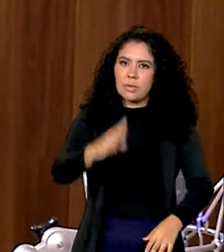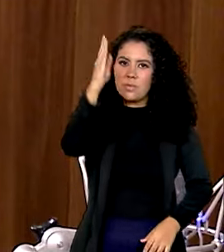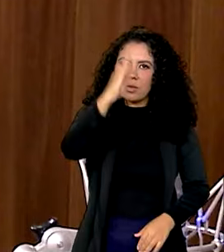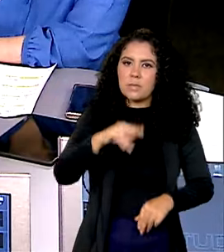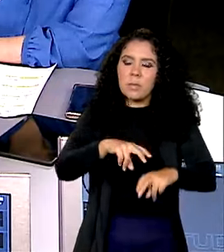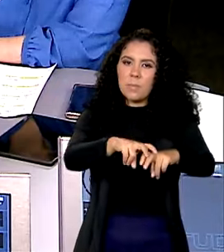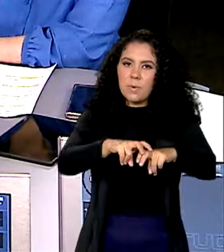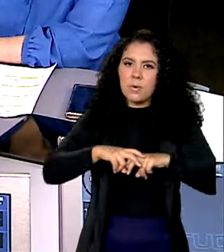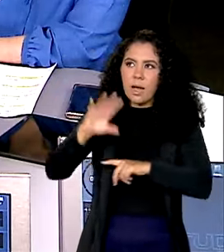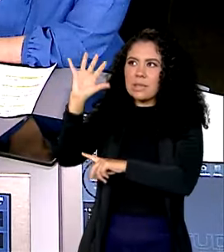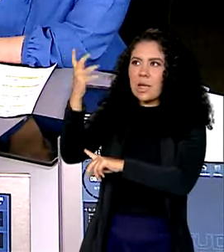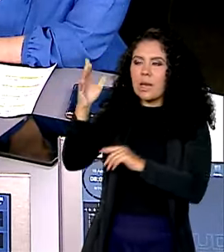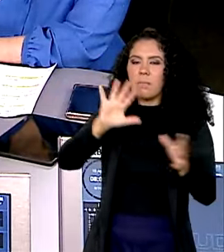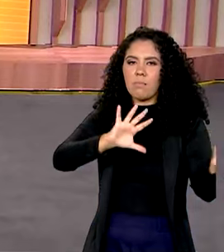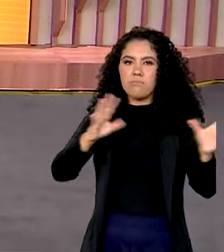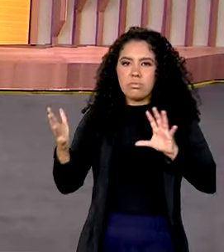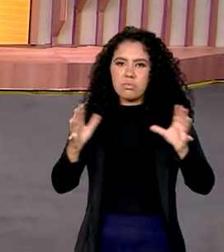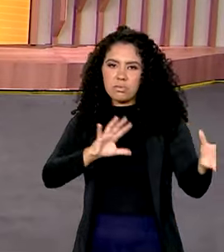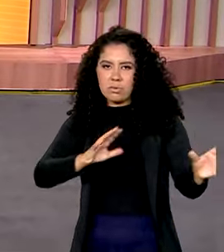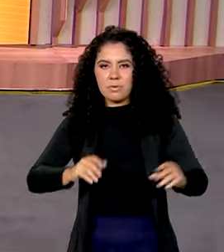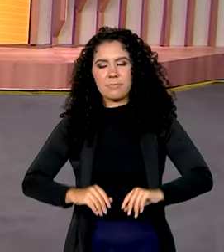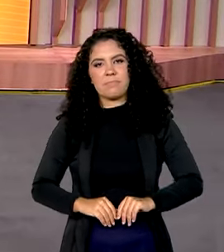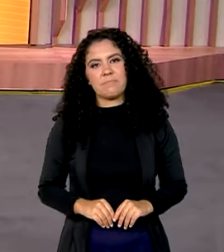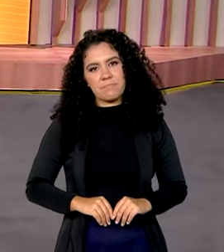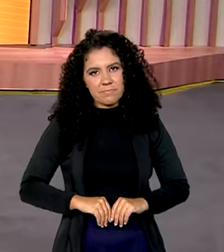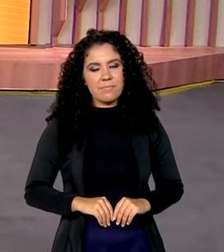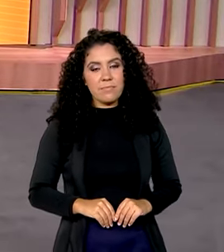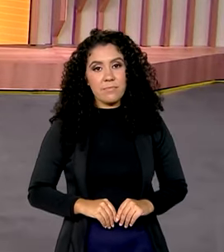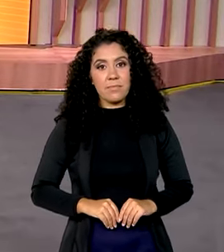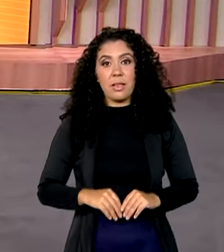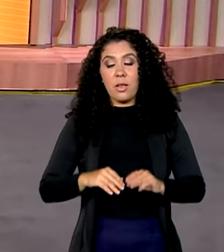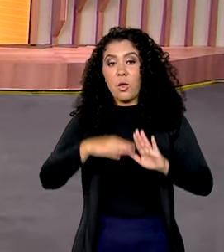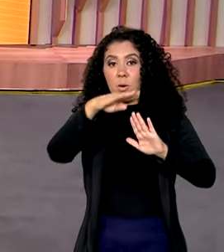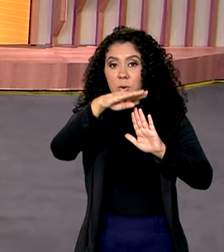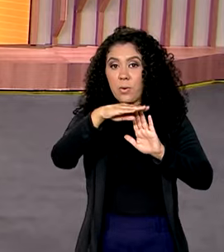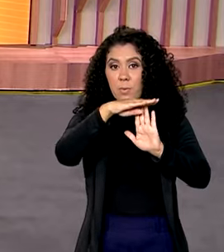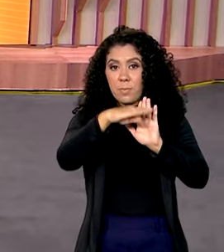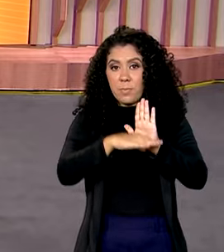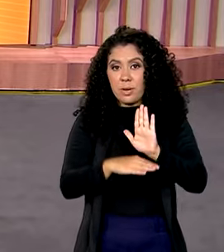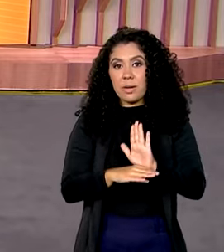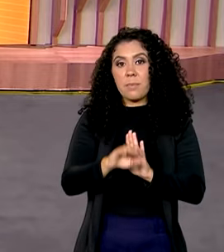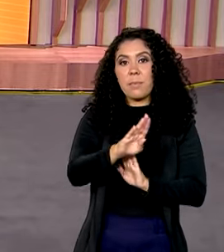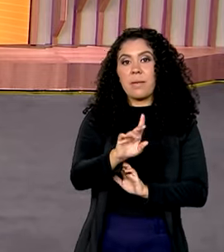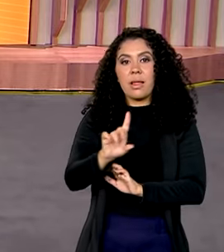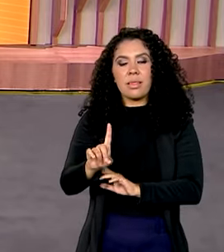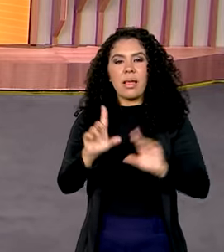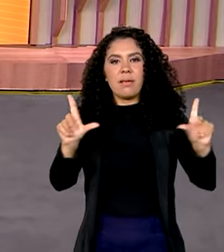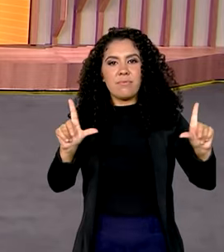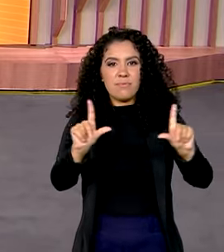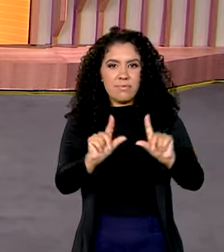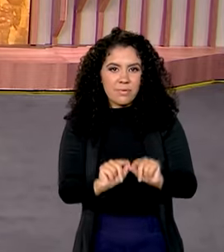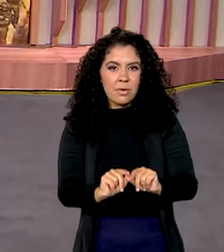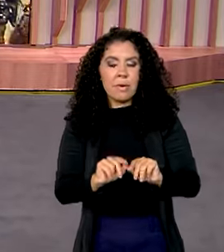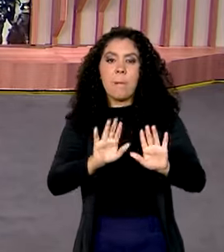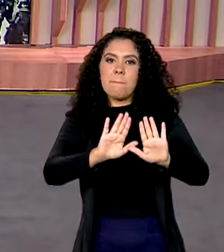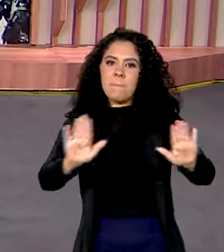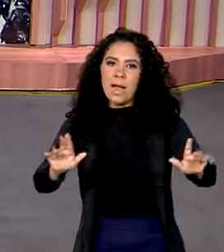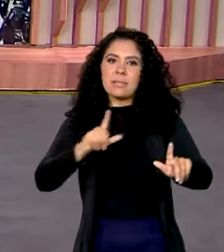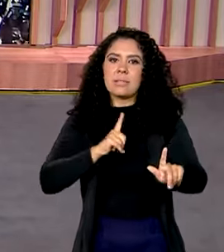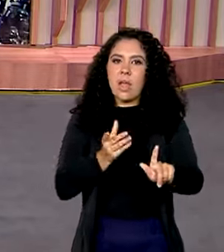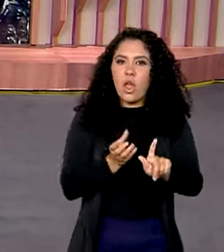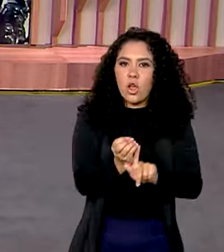razão das mudanças climáticas, sobretudo. O Brasil em Dia fica por aqui, mas o Canal GOV segue com a programação,